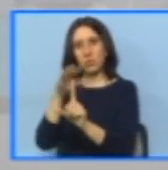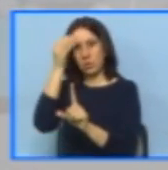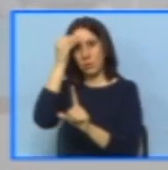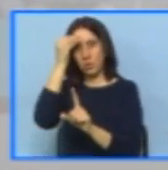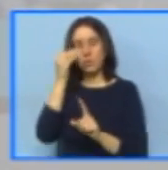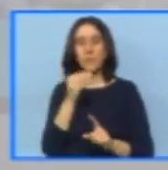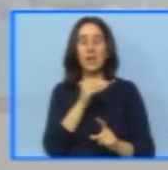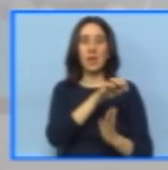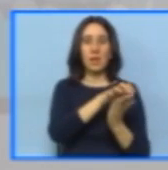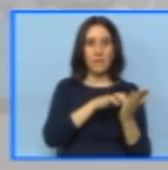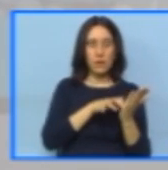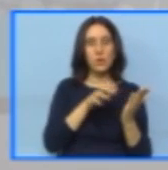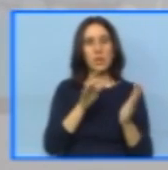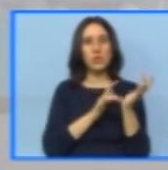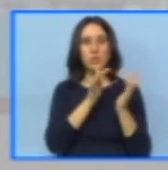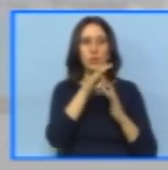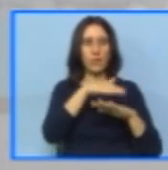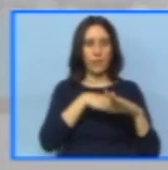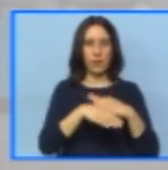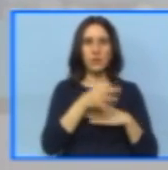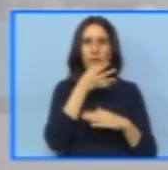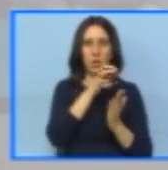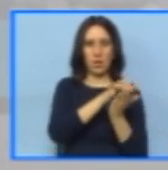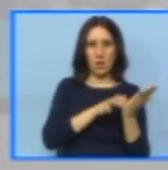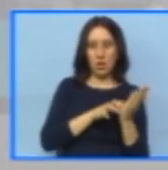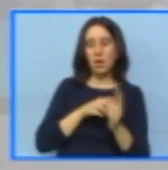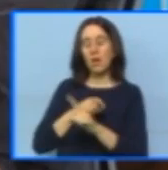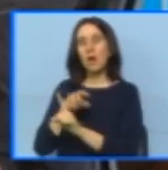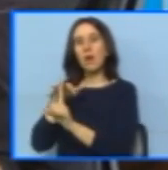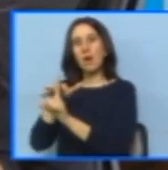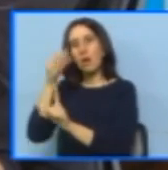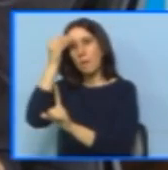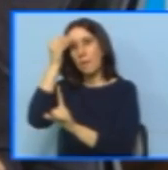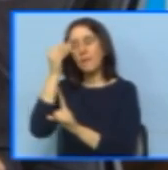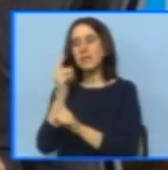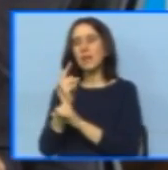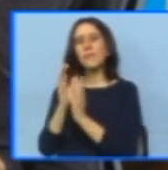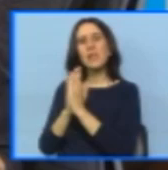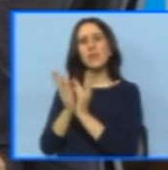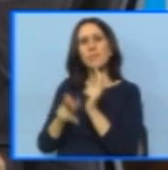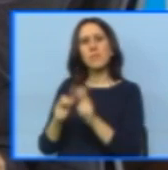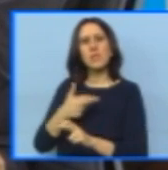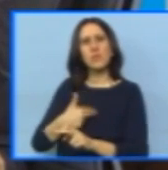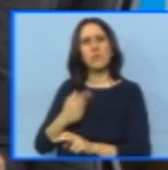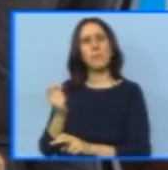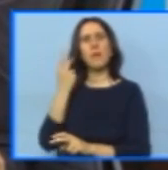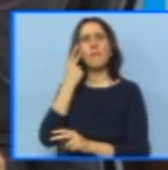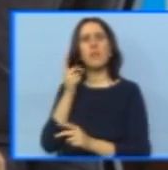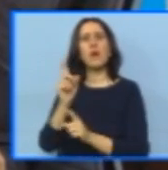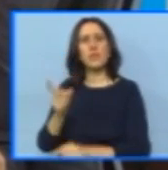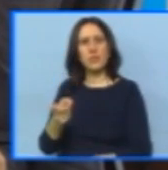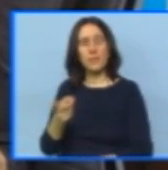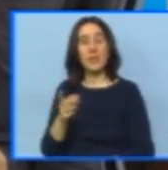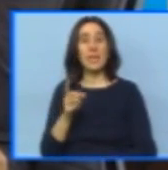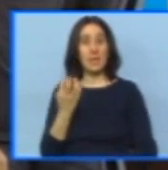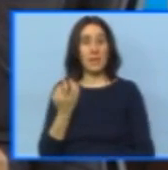Jesus. Nos Atos dos Apóstolos, vai falar mais do acontecimento da Igreja, dos primeiros cristãos, como é que eles procuravam viver. E